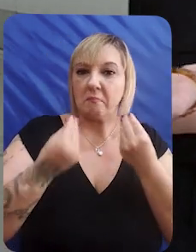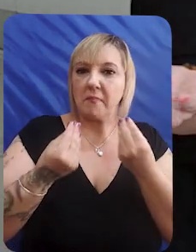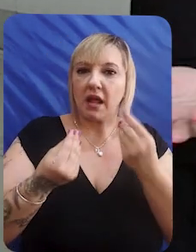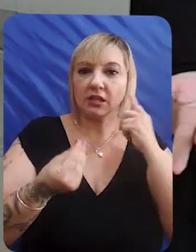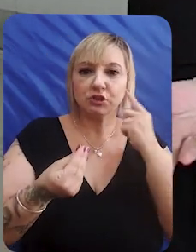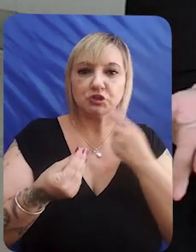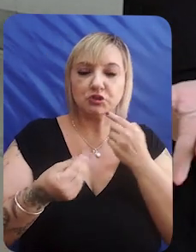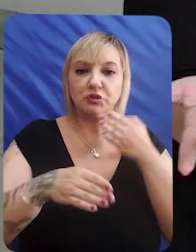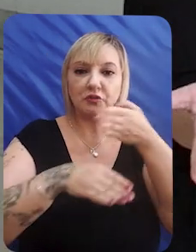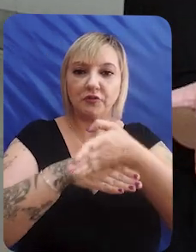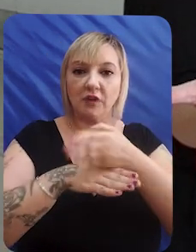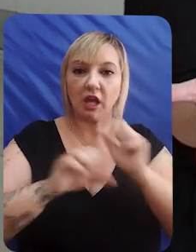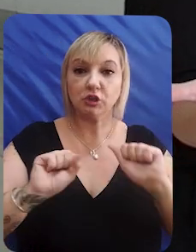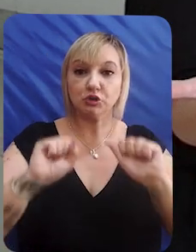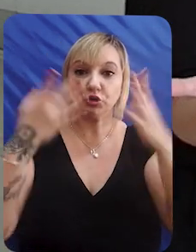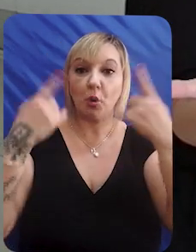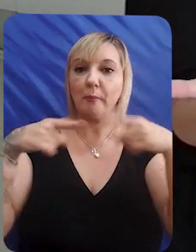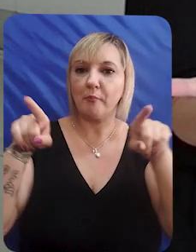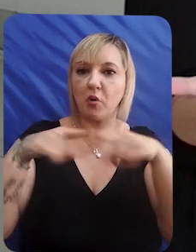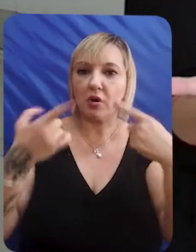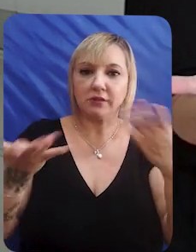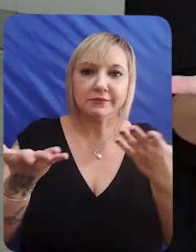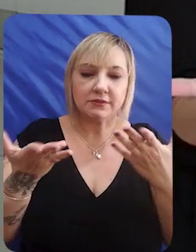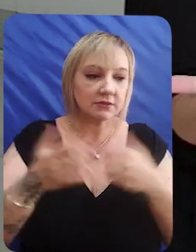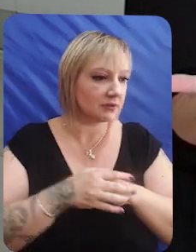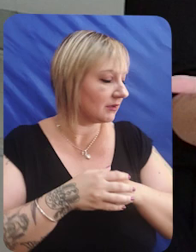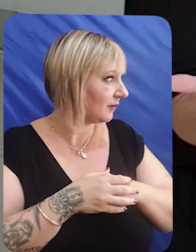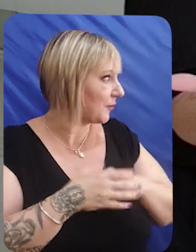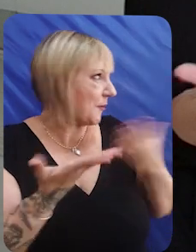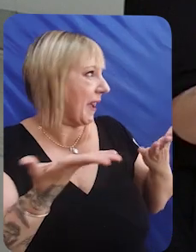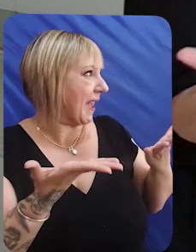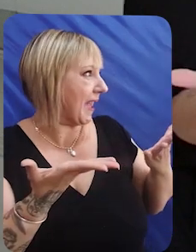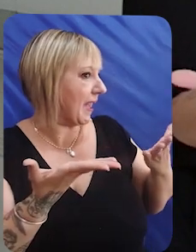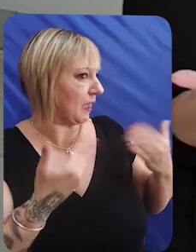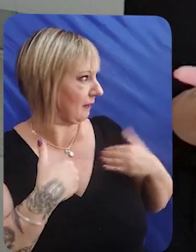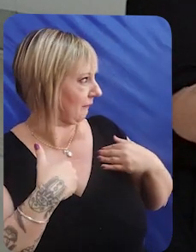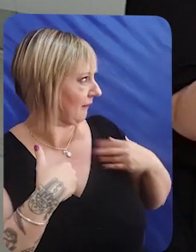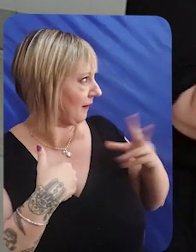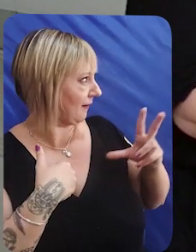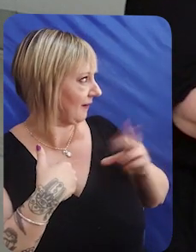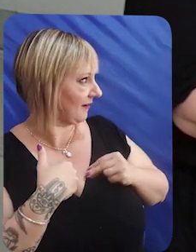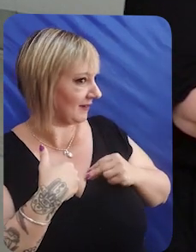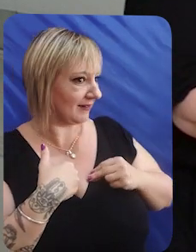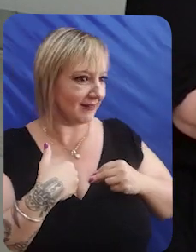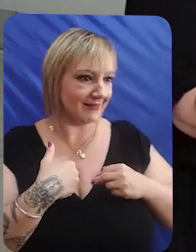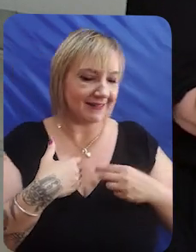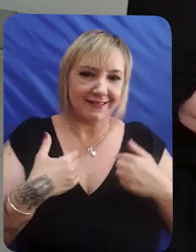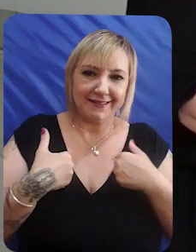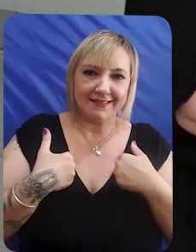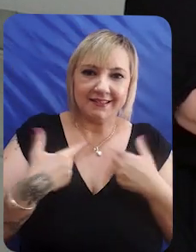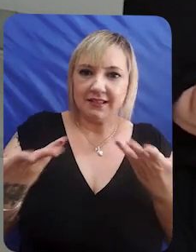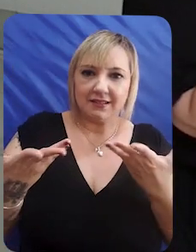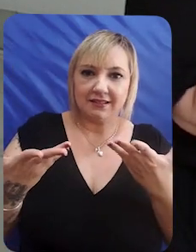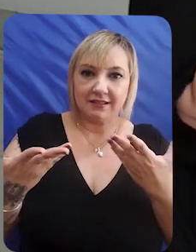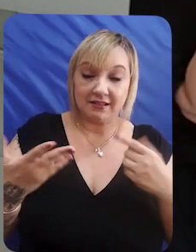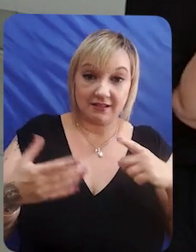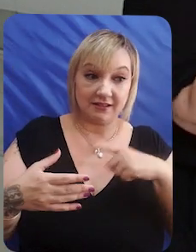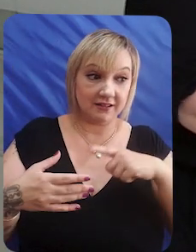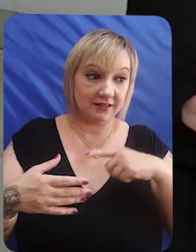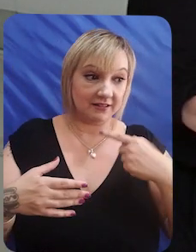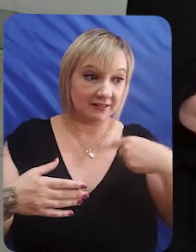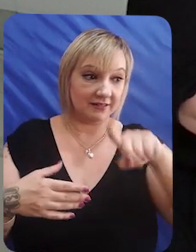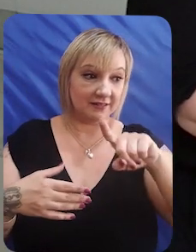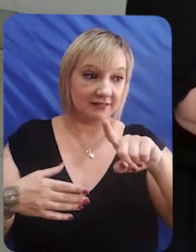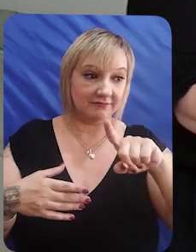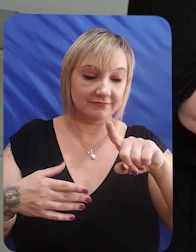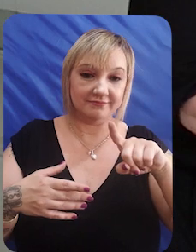que surdo vem em musical? Ué? Eu, hein? Então, assim, eles acham... Eu fui